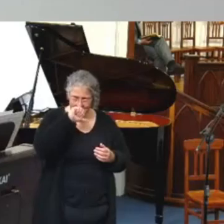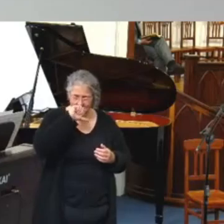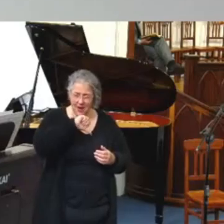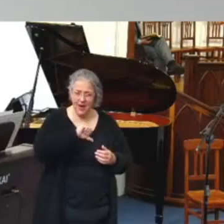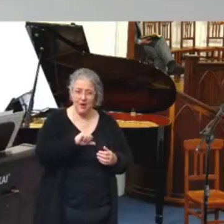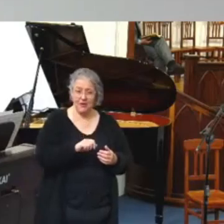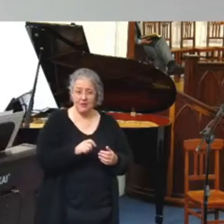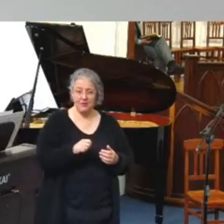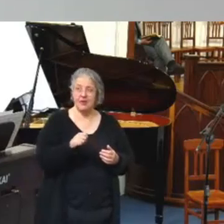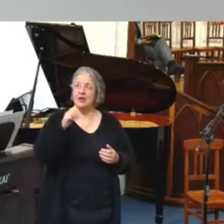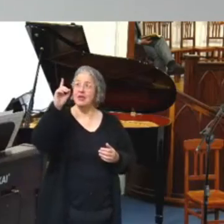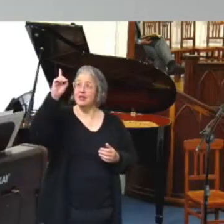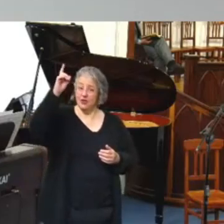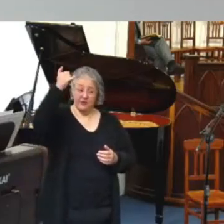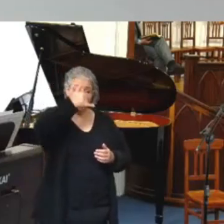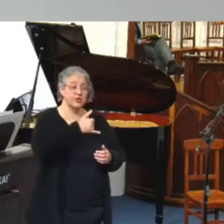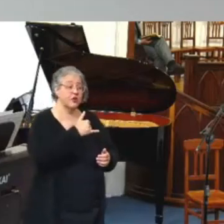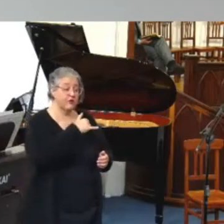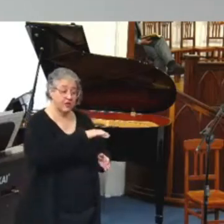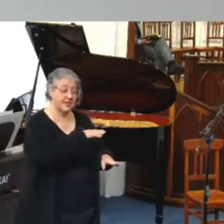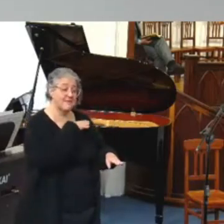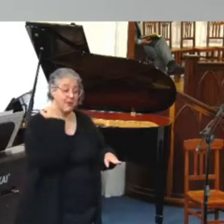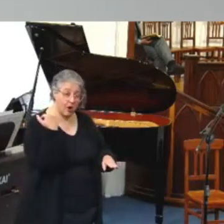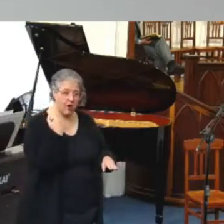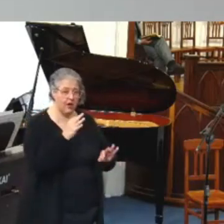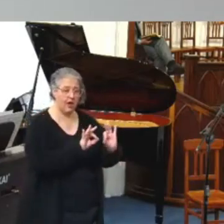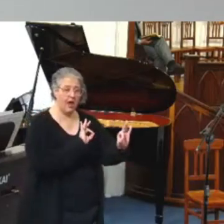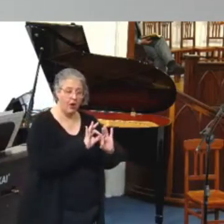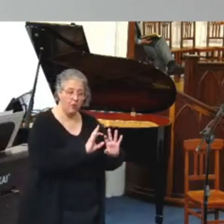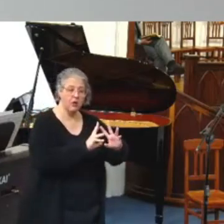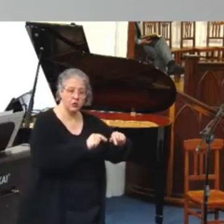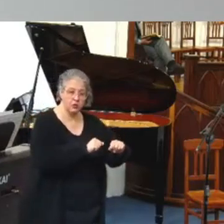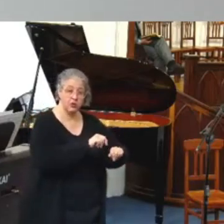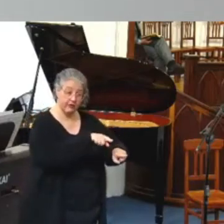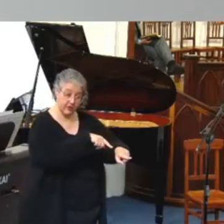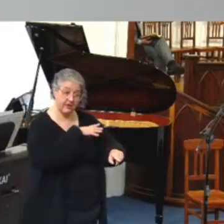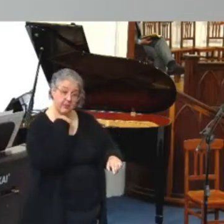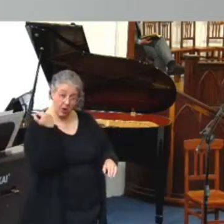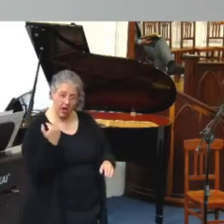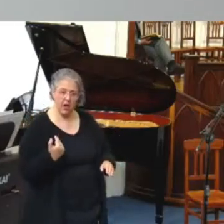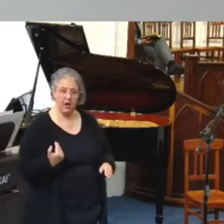neste trono, no meu trono, haveria de sentar o rebento.